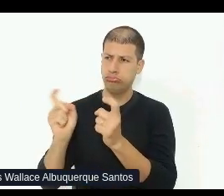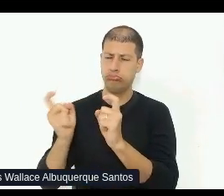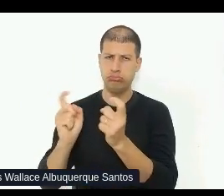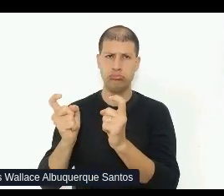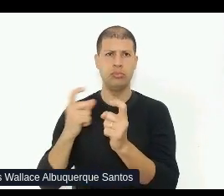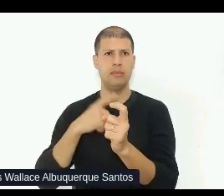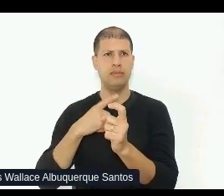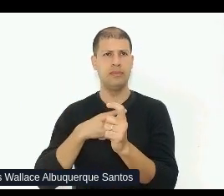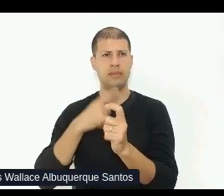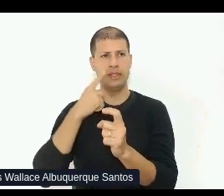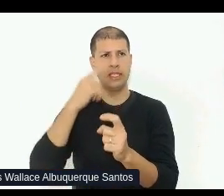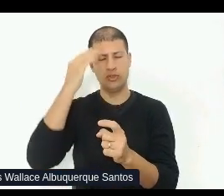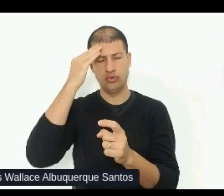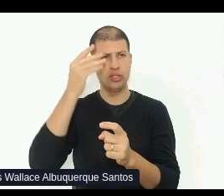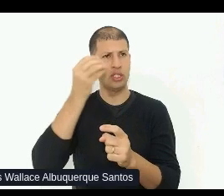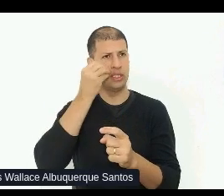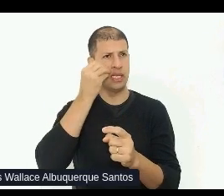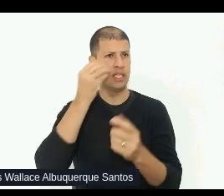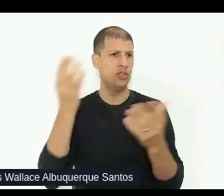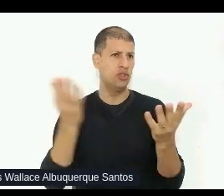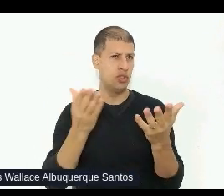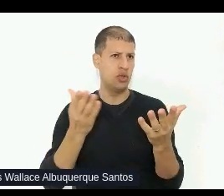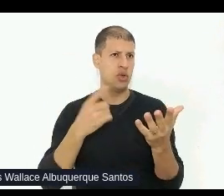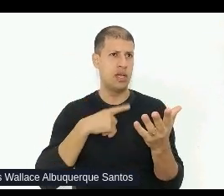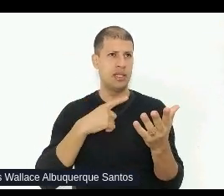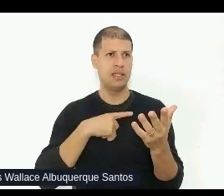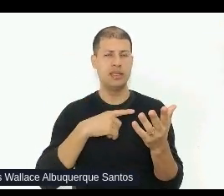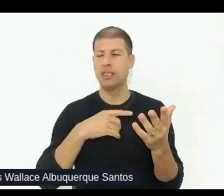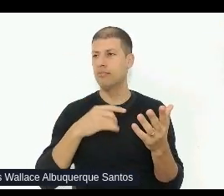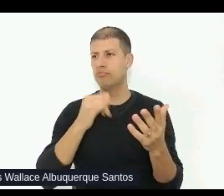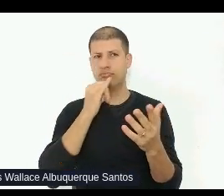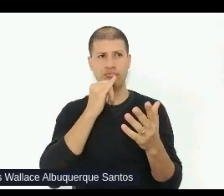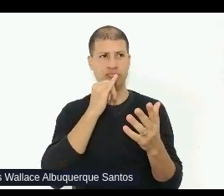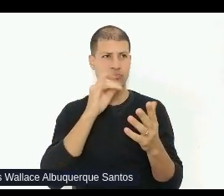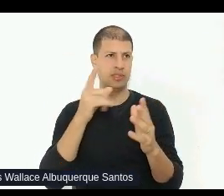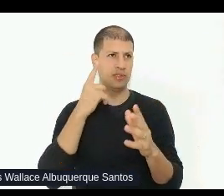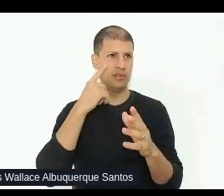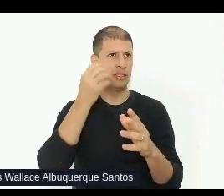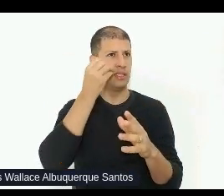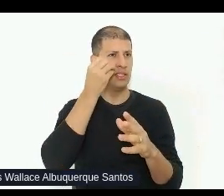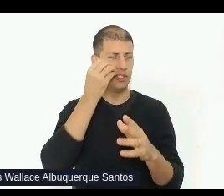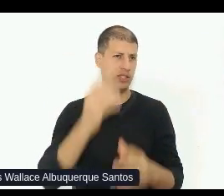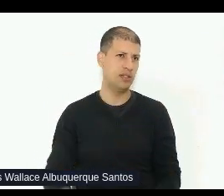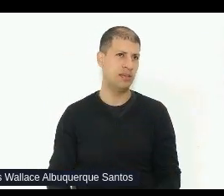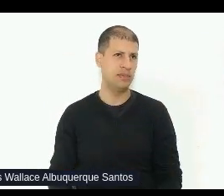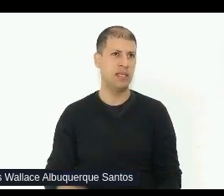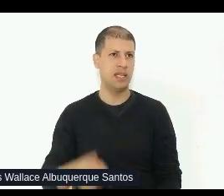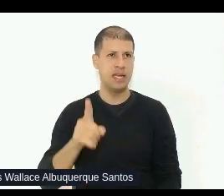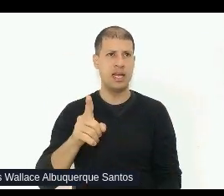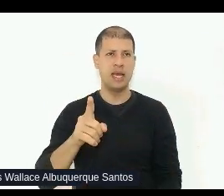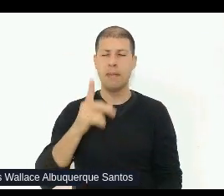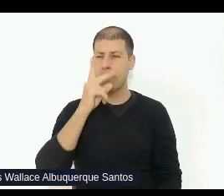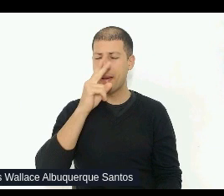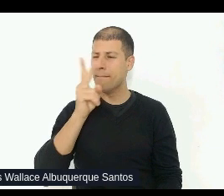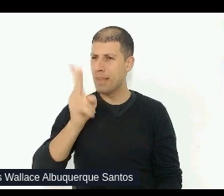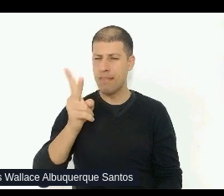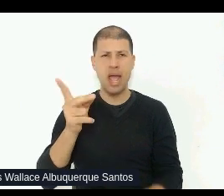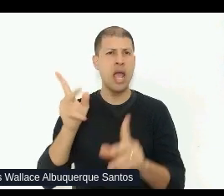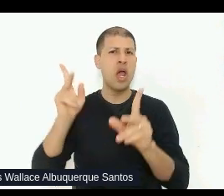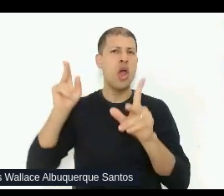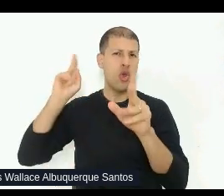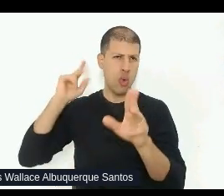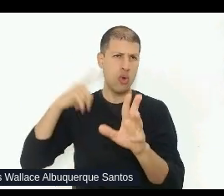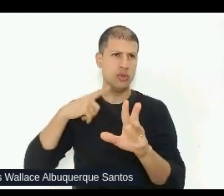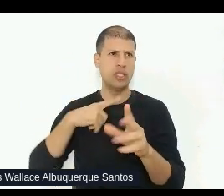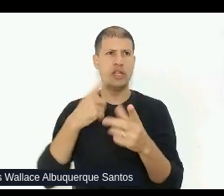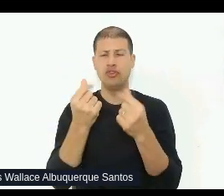cheguei nesse protótipo, estou mostrando aqui um slide, o título protótipo, e aí praticamente a mesma tela anterior, de finanças com a